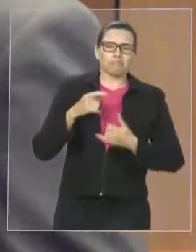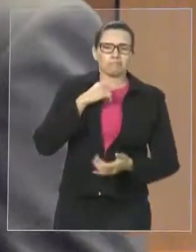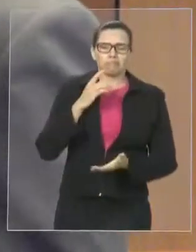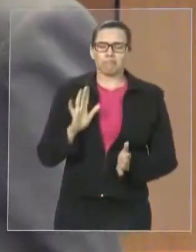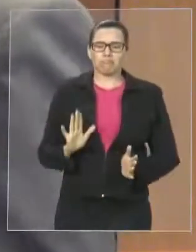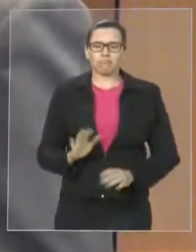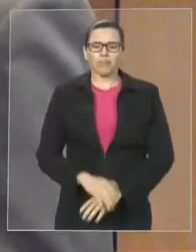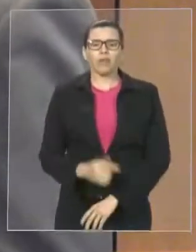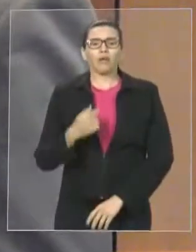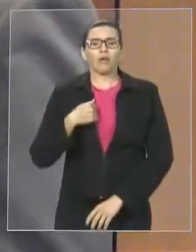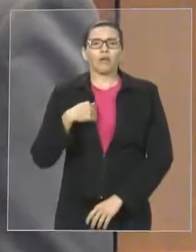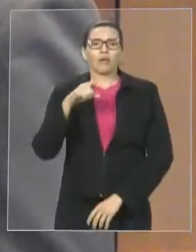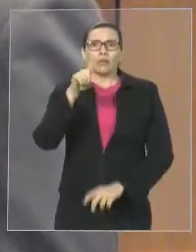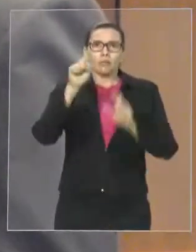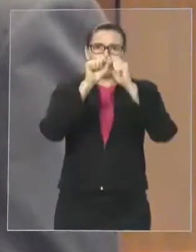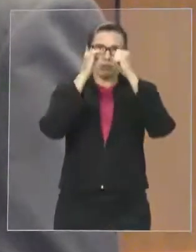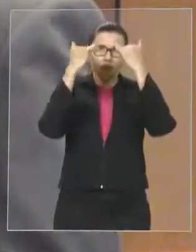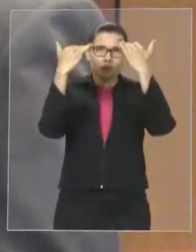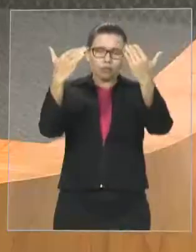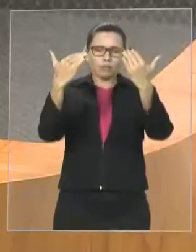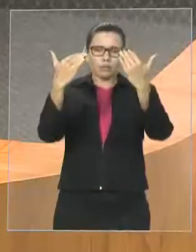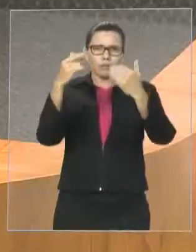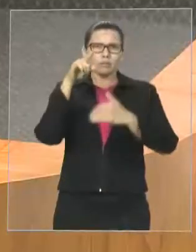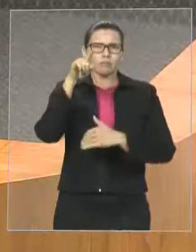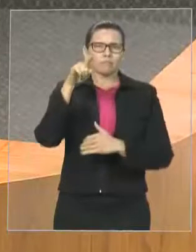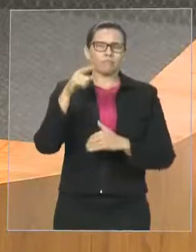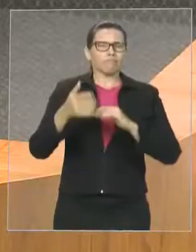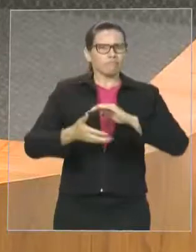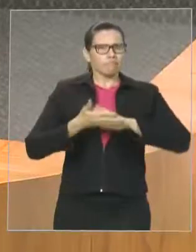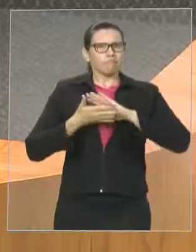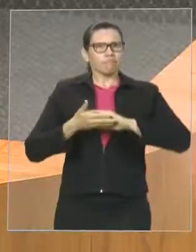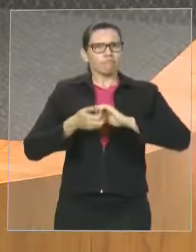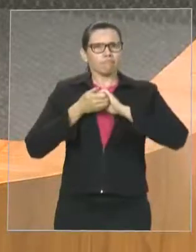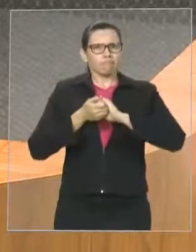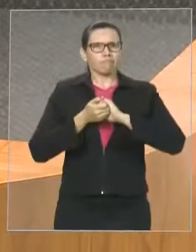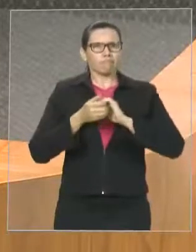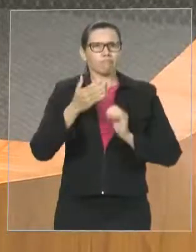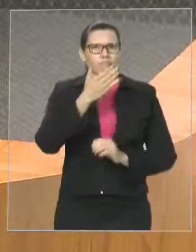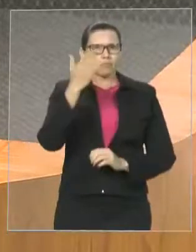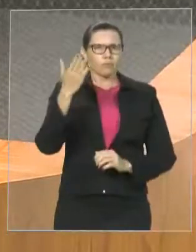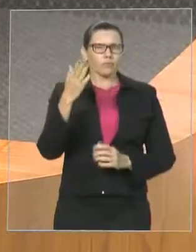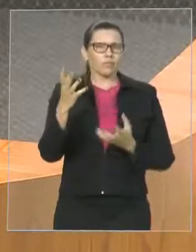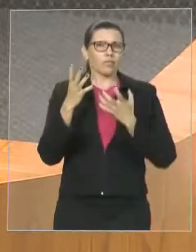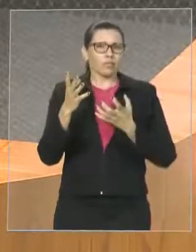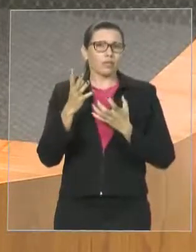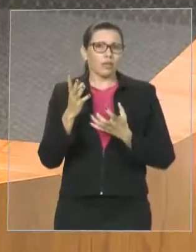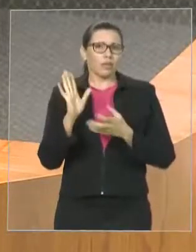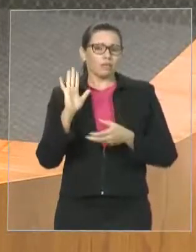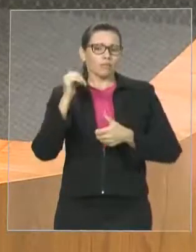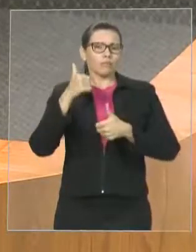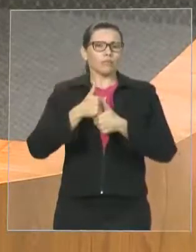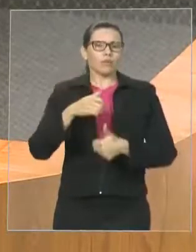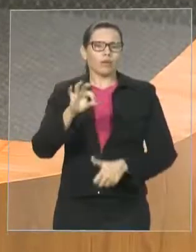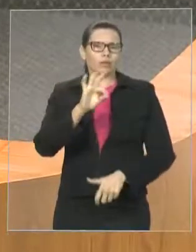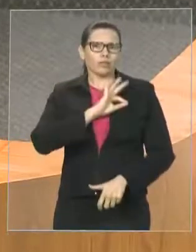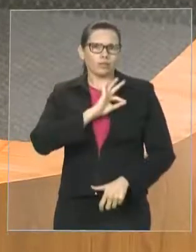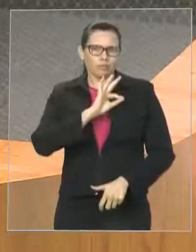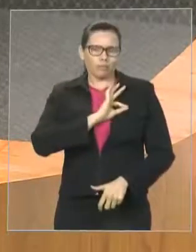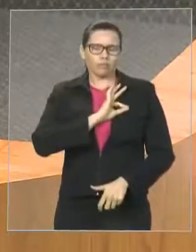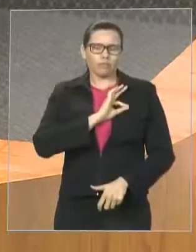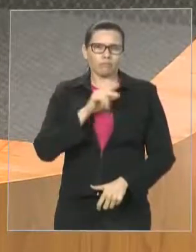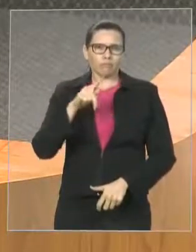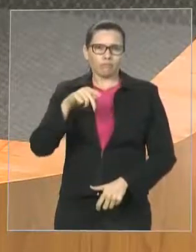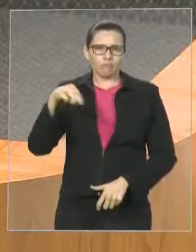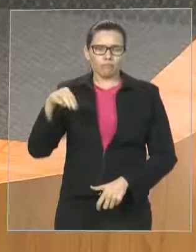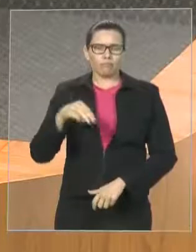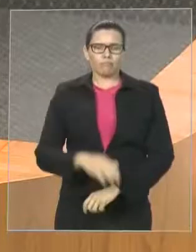integrantes da galeria, que estão na luta aí, os subjúdices da Polícia Militar. É uma luta justa e